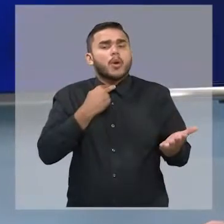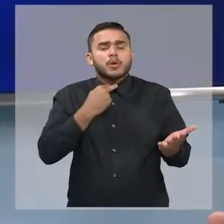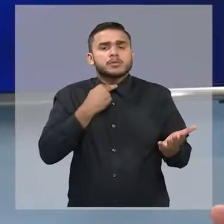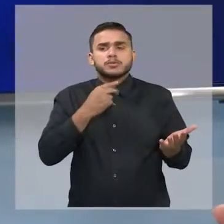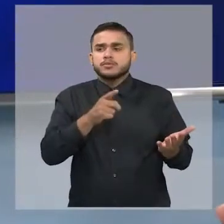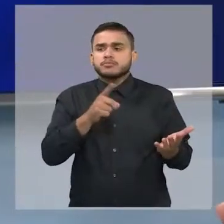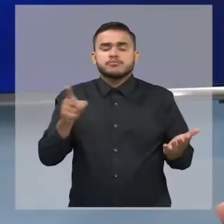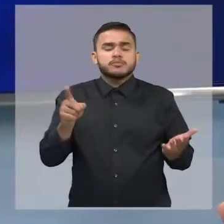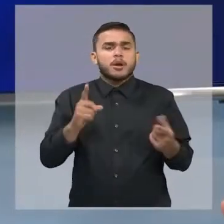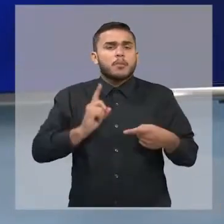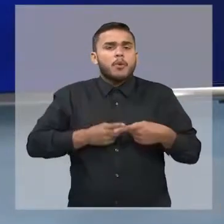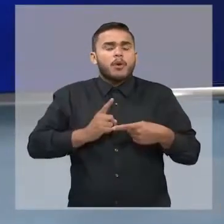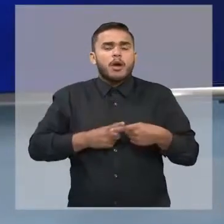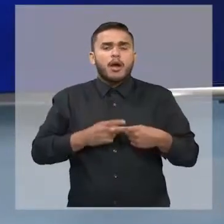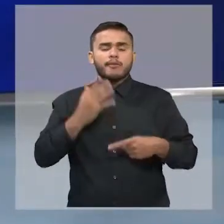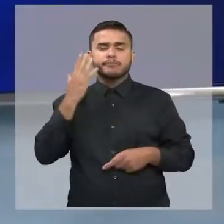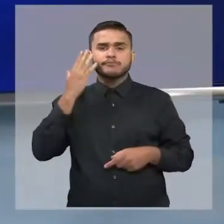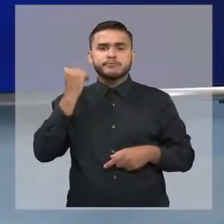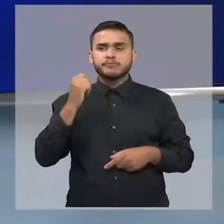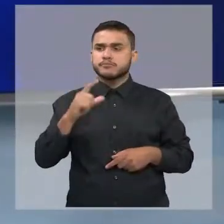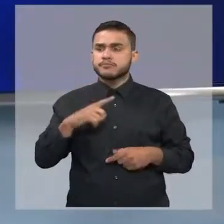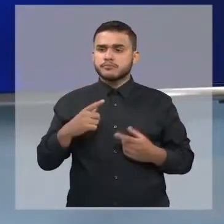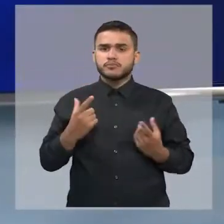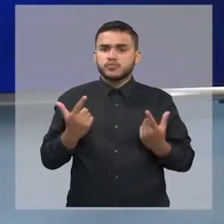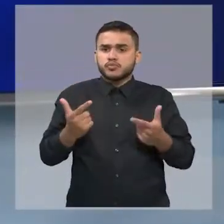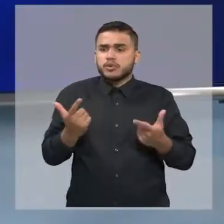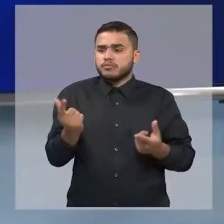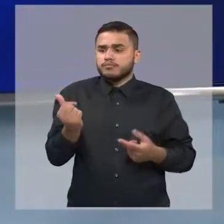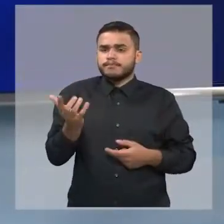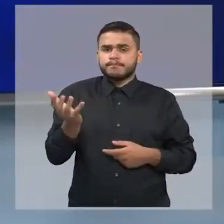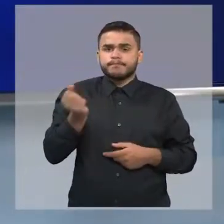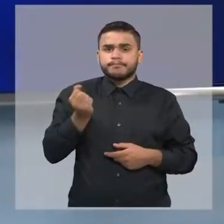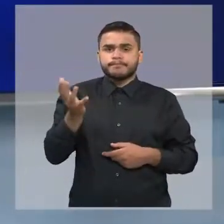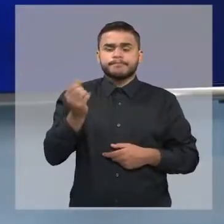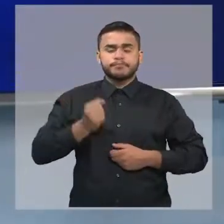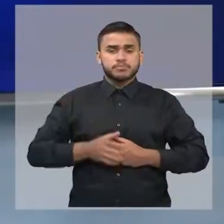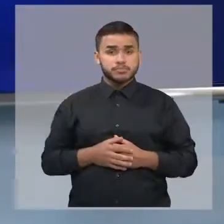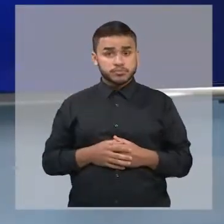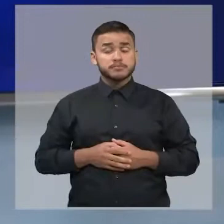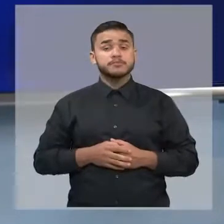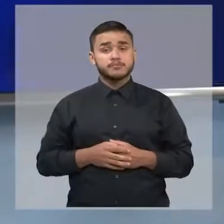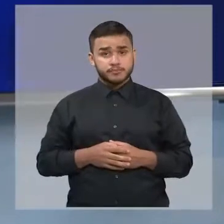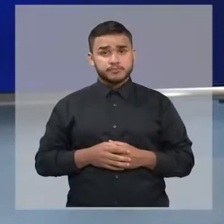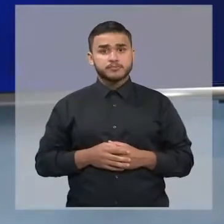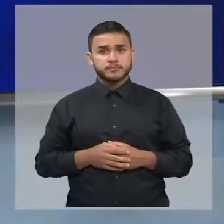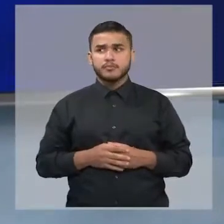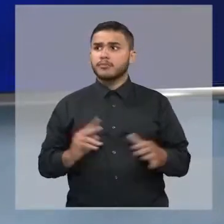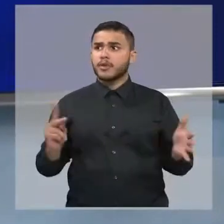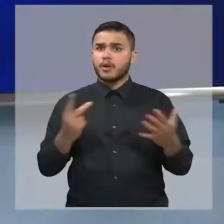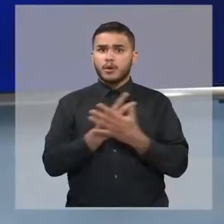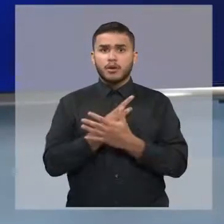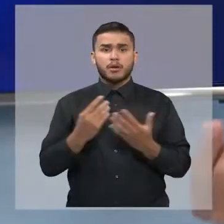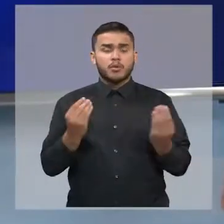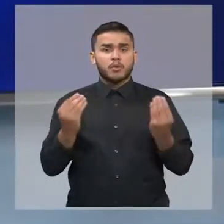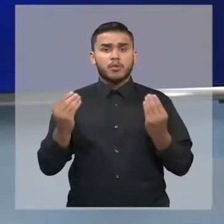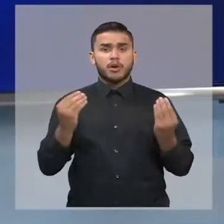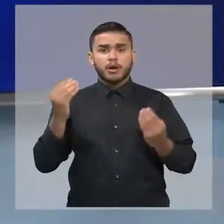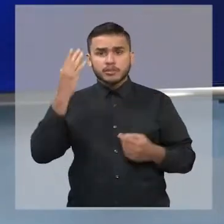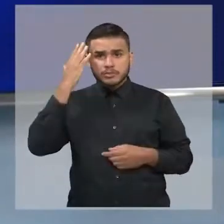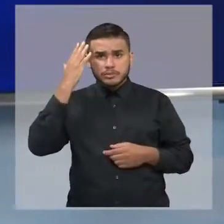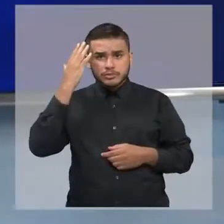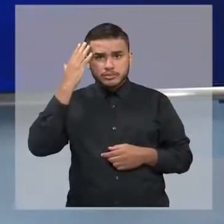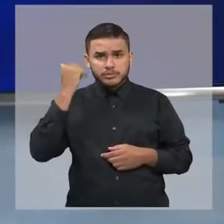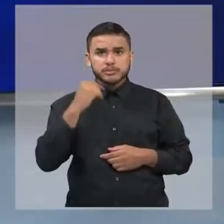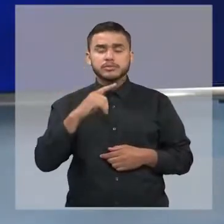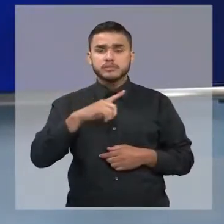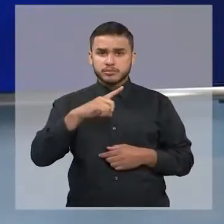simplesmente as bolsas já não mais existem, por uma decisão superior de quem, a rigor,